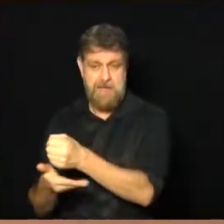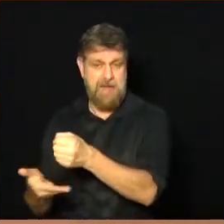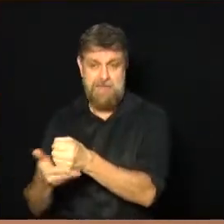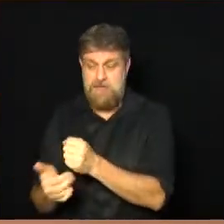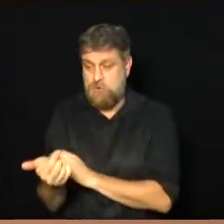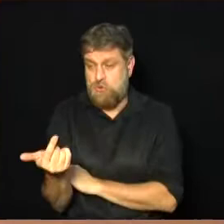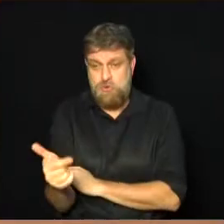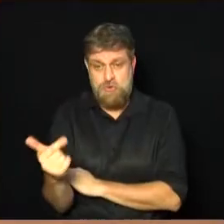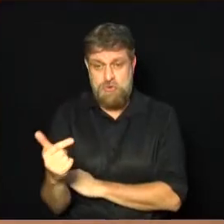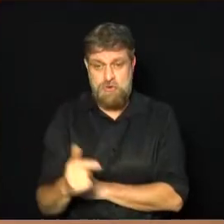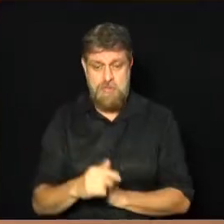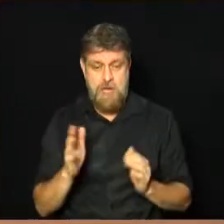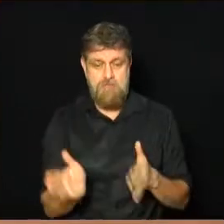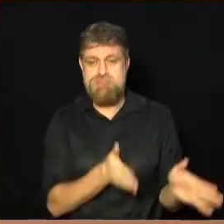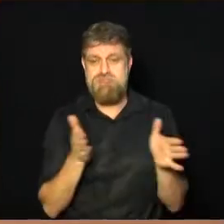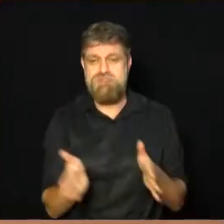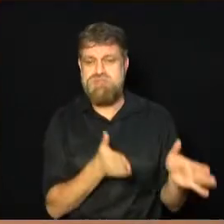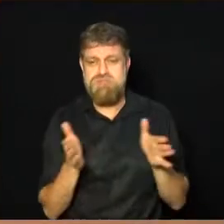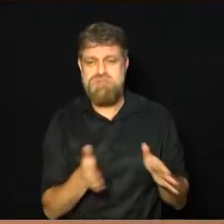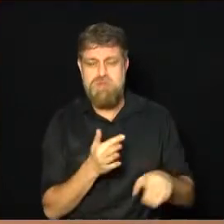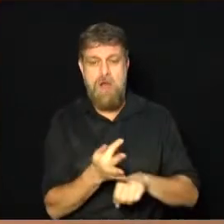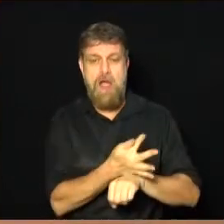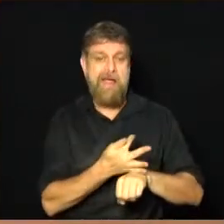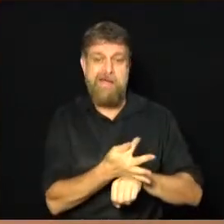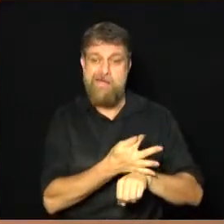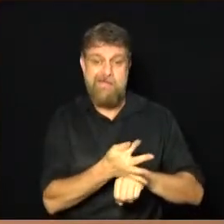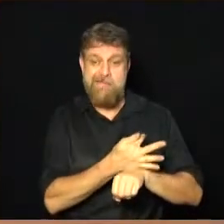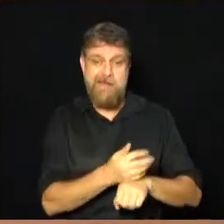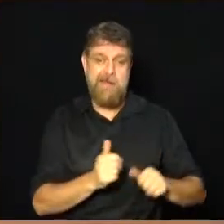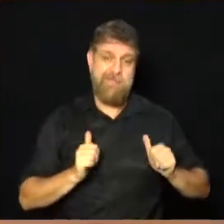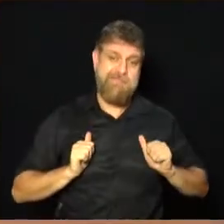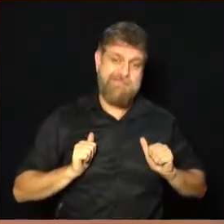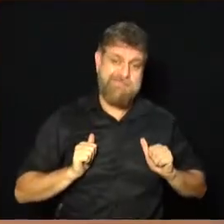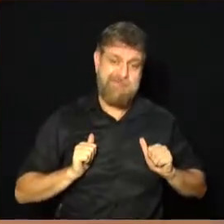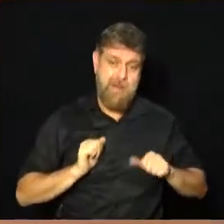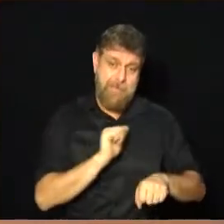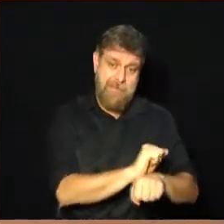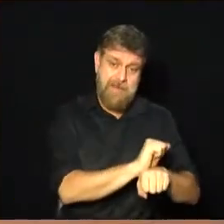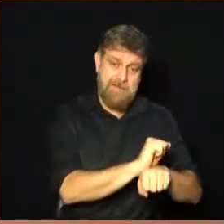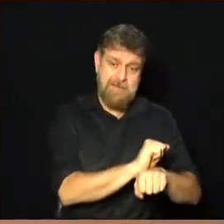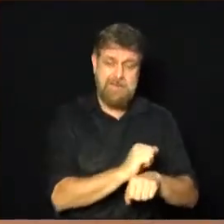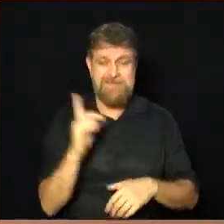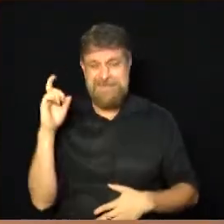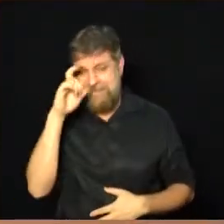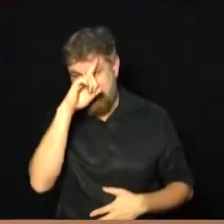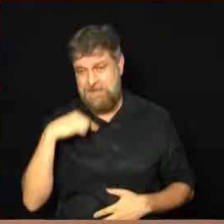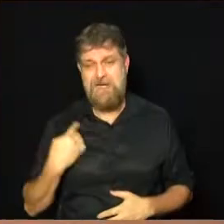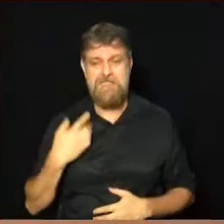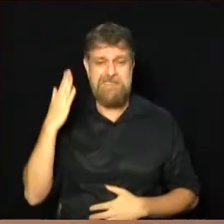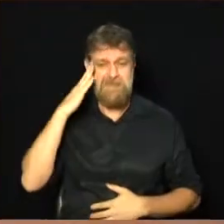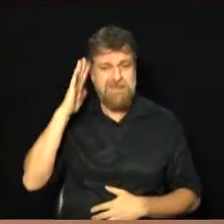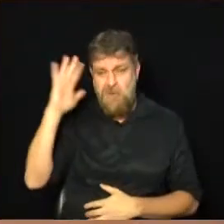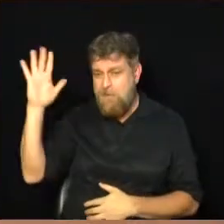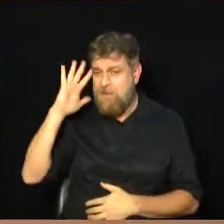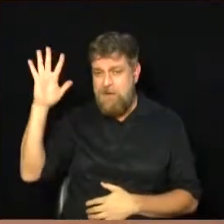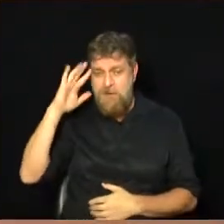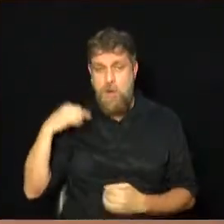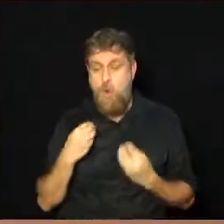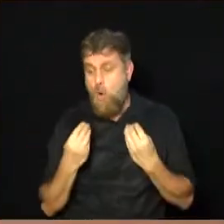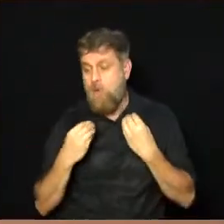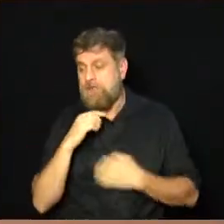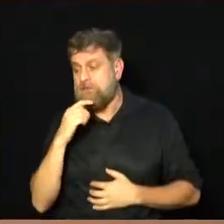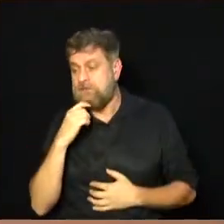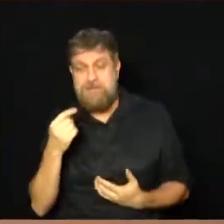as indústrias todas foram para férias coletivas e tudo mais, essas dificuldades todas que eram impensadas, né? Ninguém podia